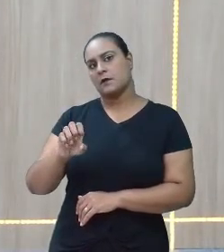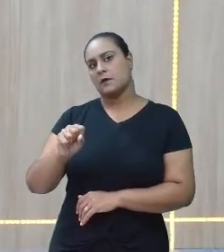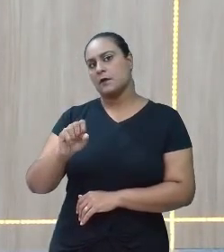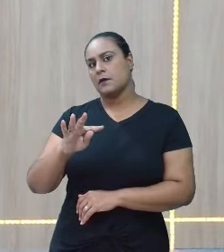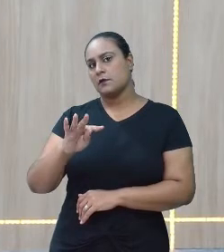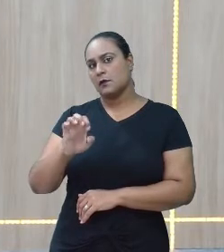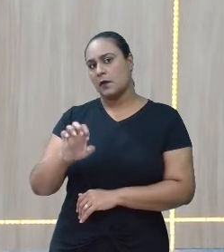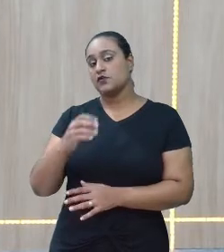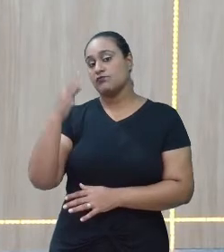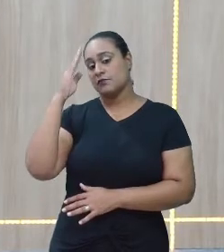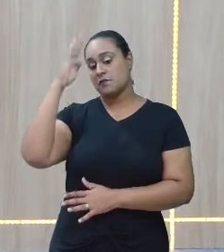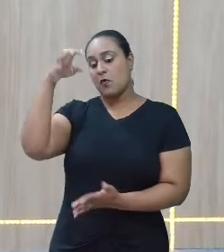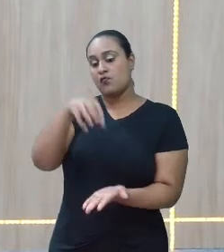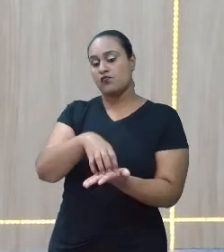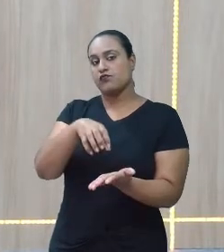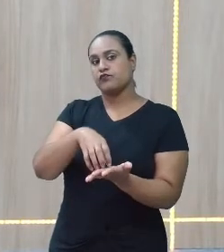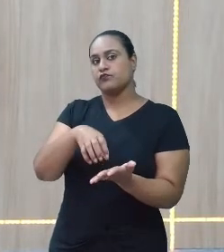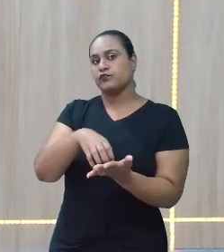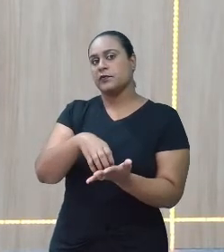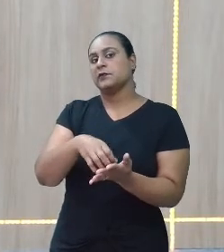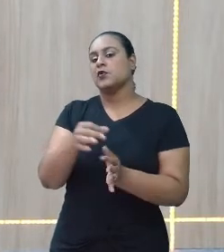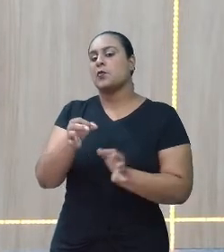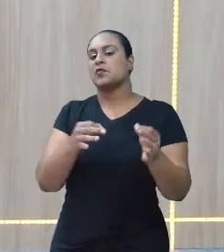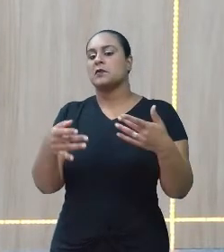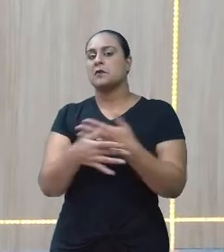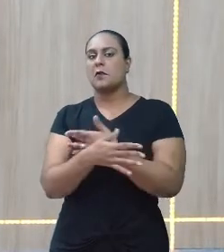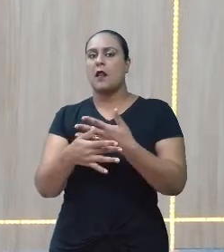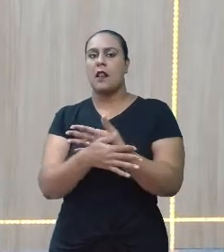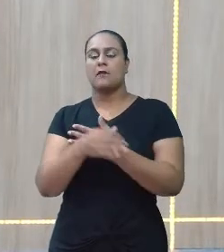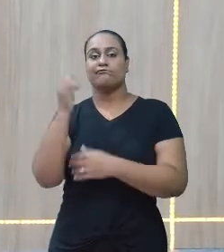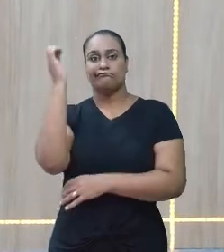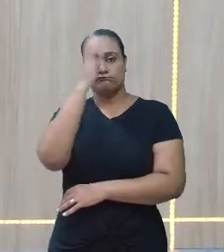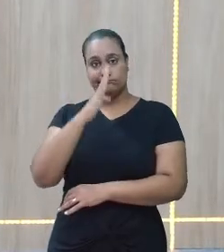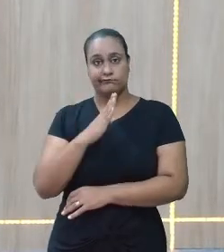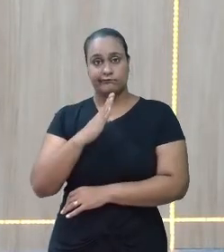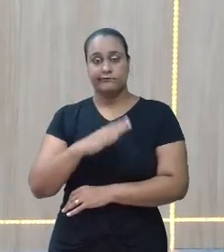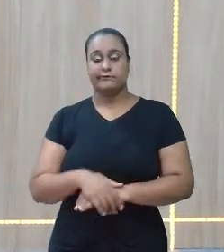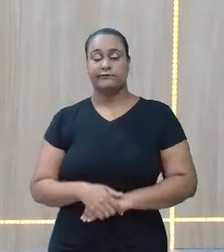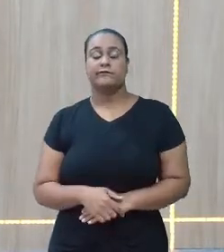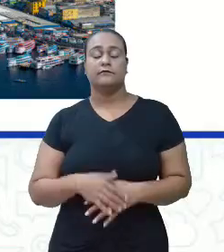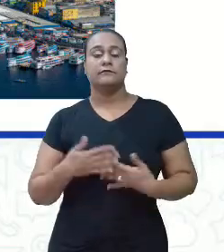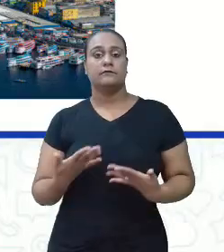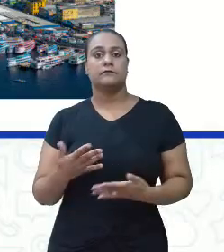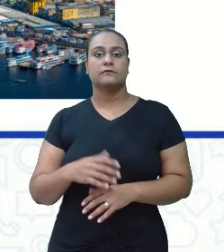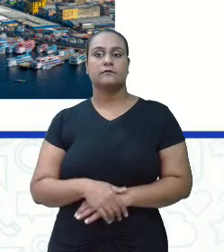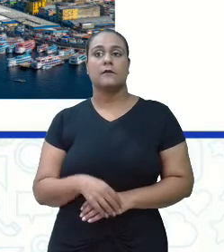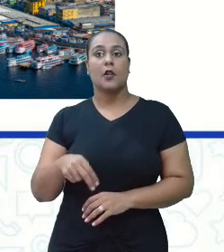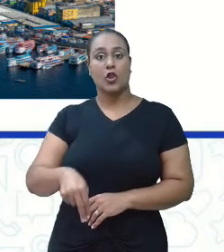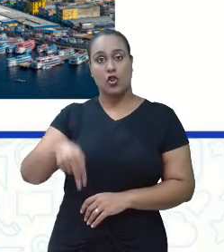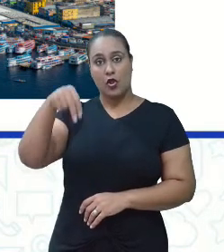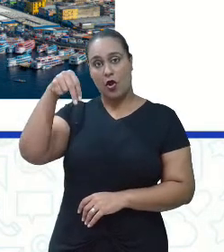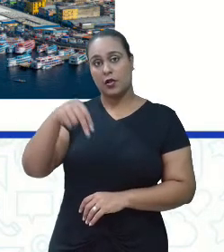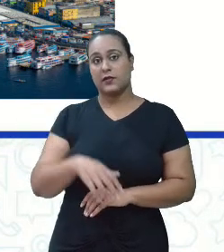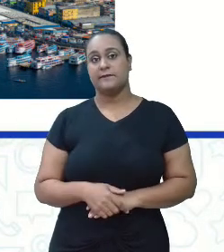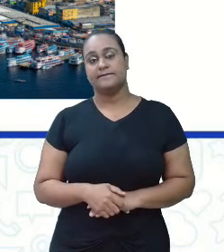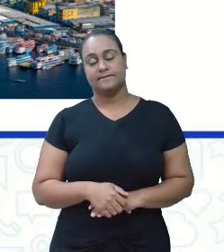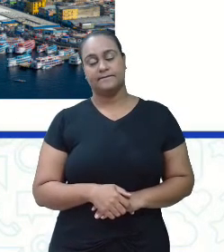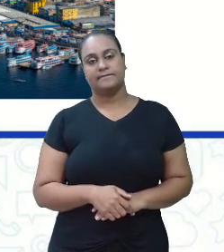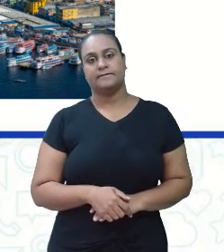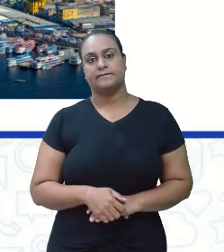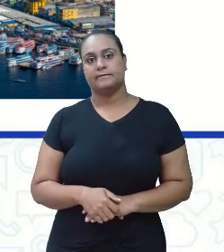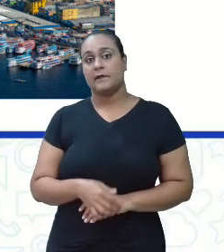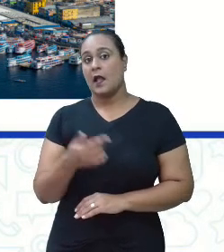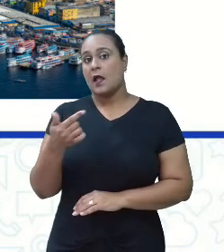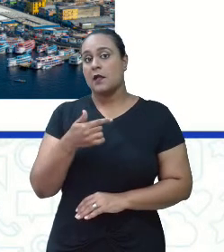centro urbanizado do Brasil. Vocês vão ver aqui ainda na nossa próxima aula. Olha só, a região Norte, chegamos no Norte. A região Norte já é